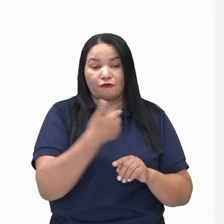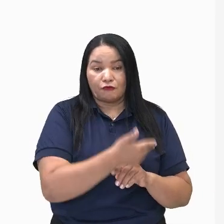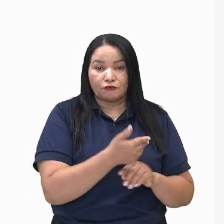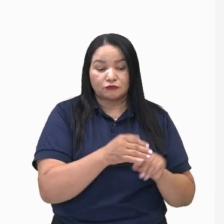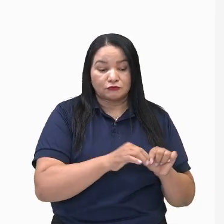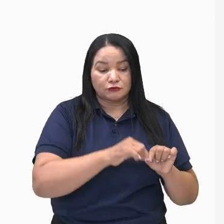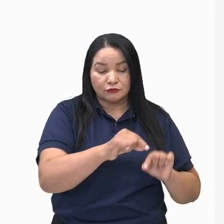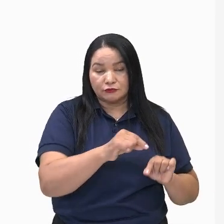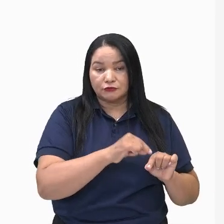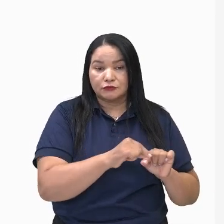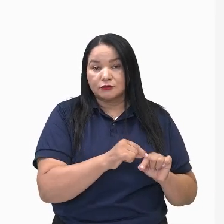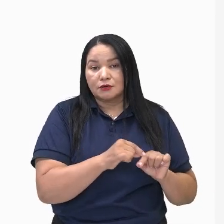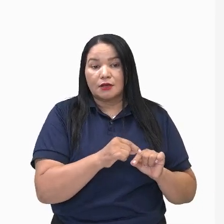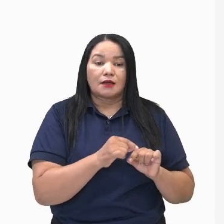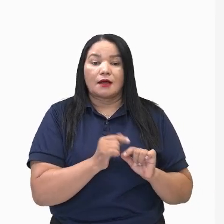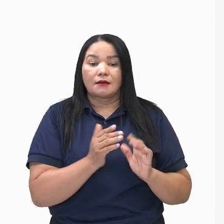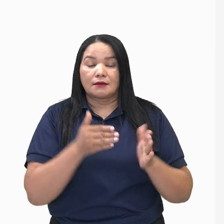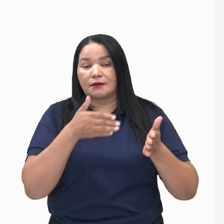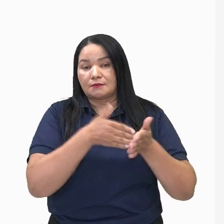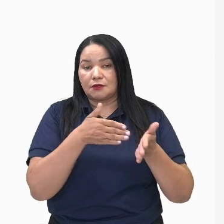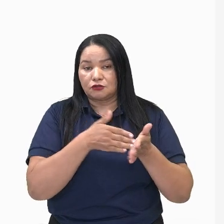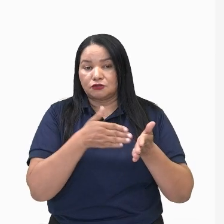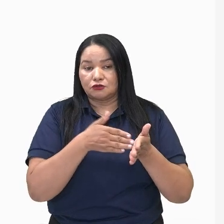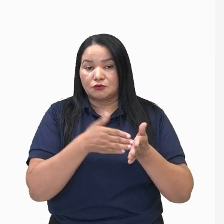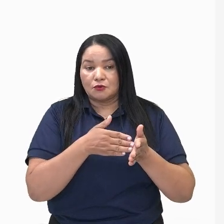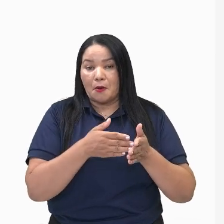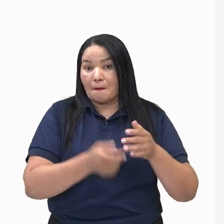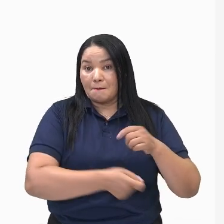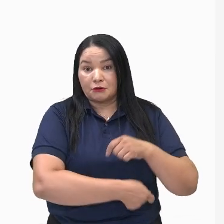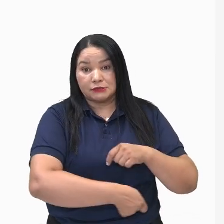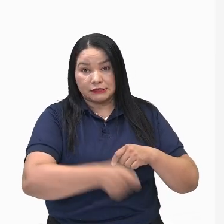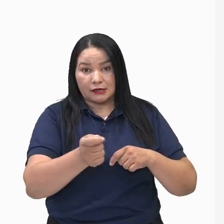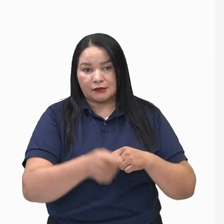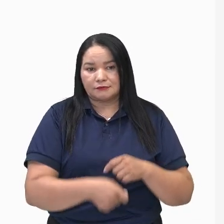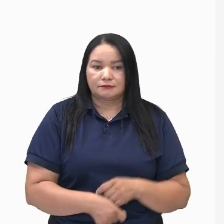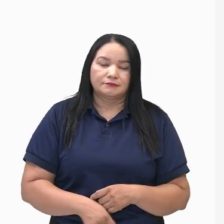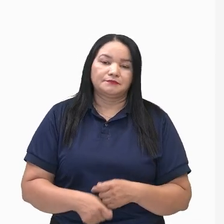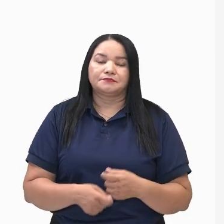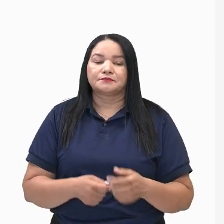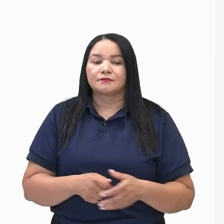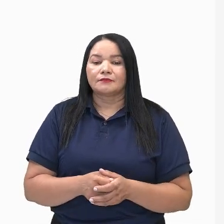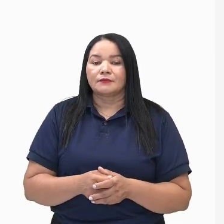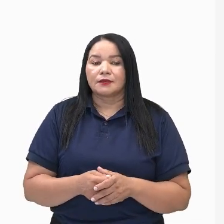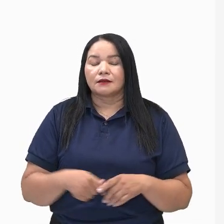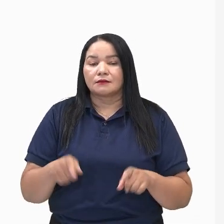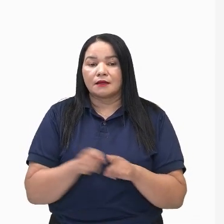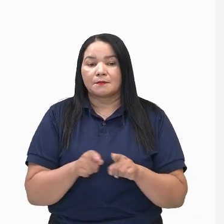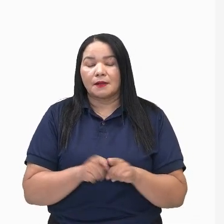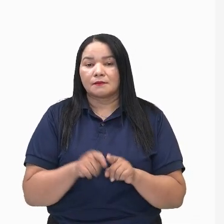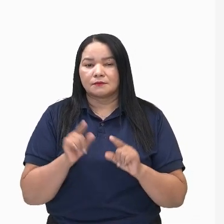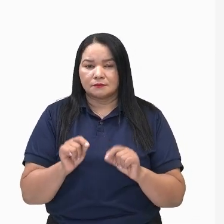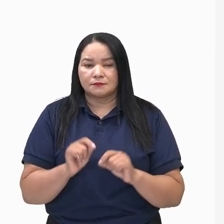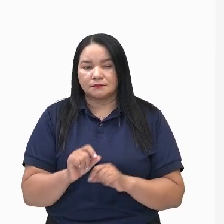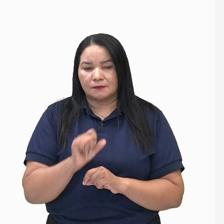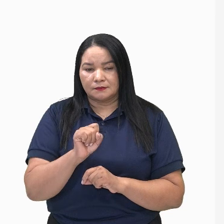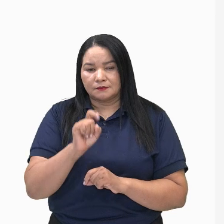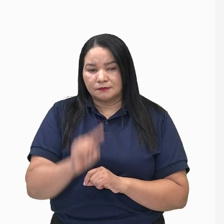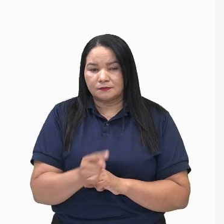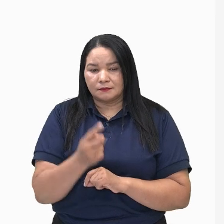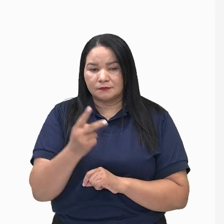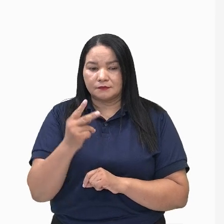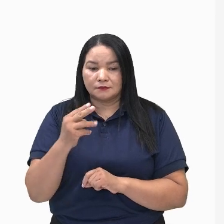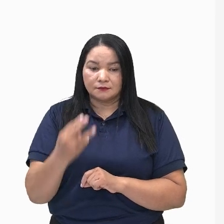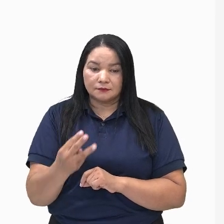limites para o saque. A quadra para singles ela é menor, né? Como já disse a vocês, ela vai ter ali 8,23